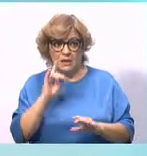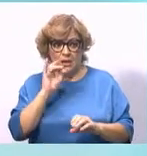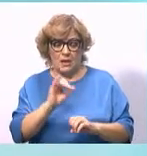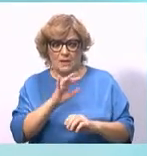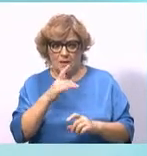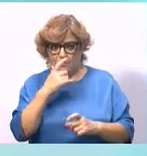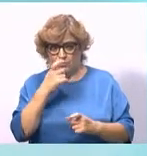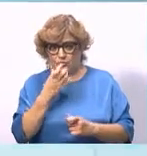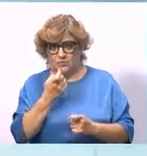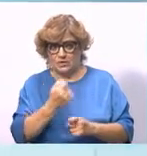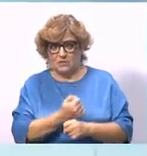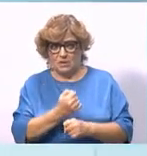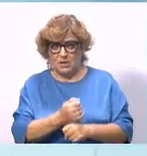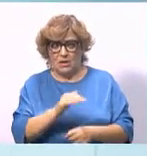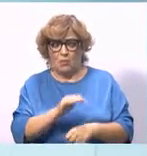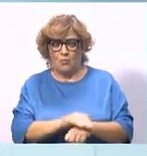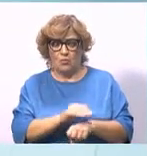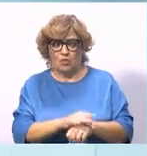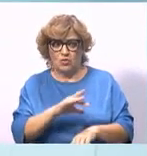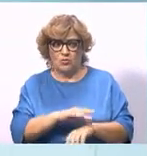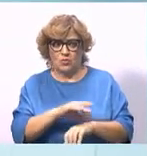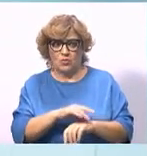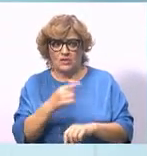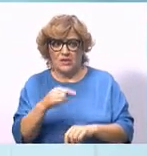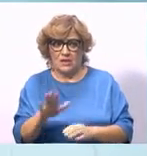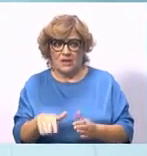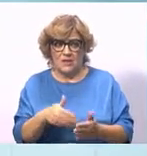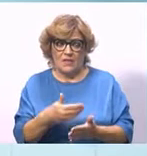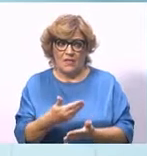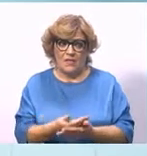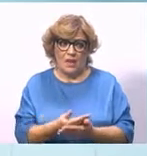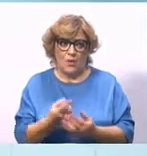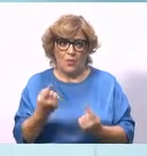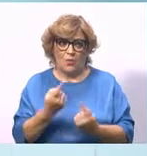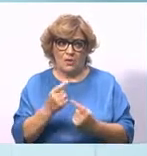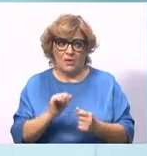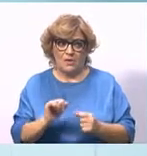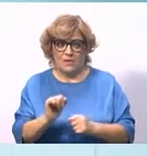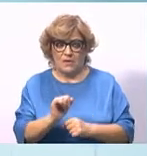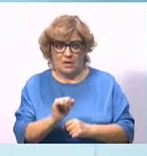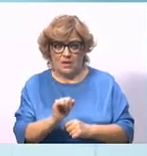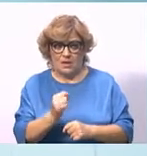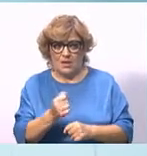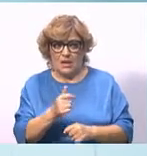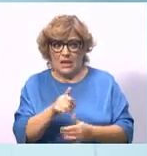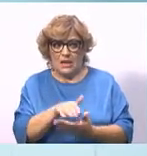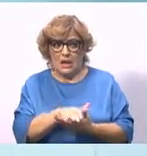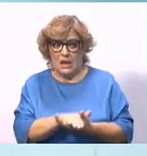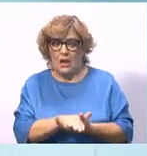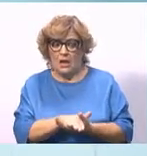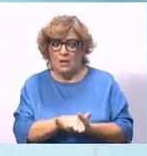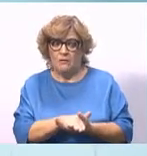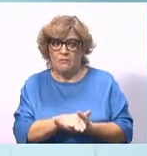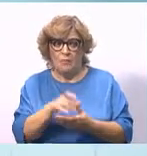vão deixar de trabalhar por causa de uma patologia que resulta de uma obrigatoriedade do tal calçado, do